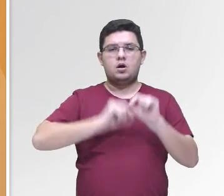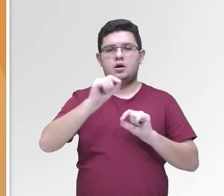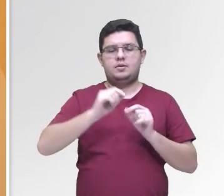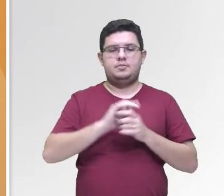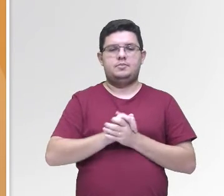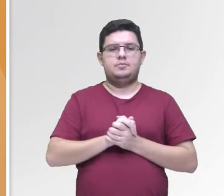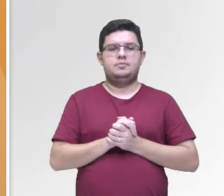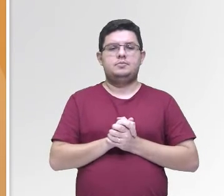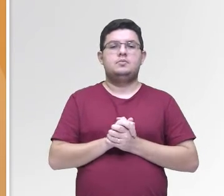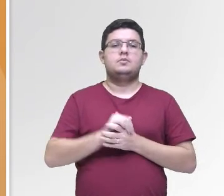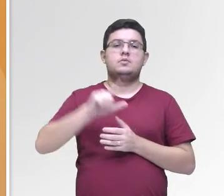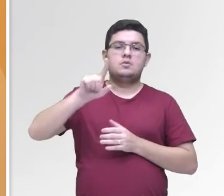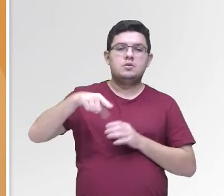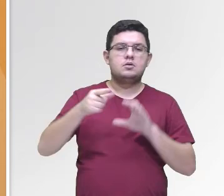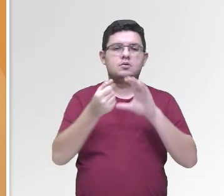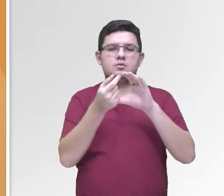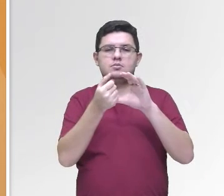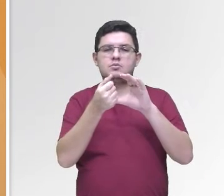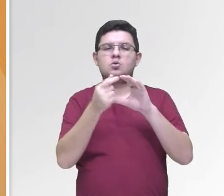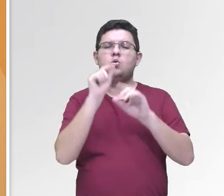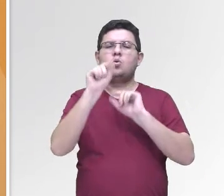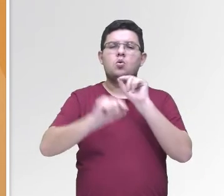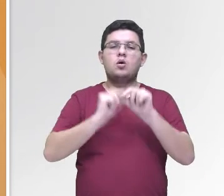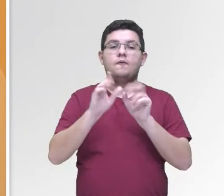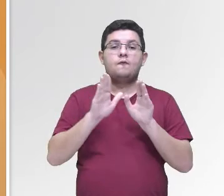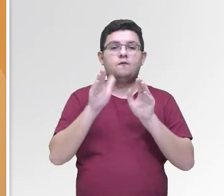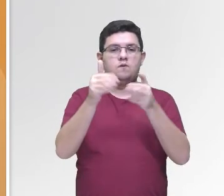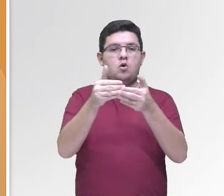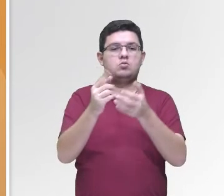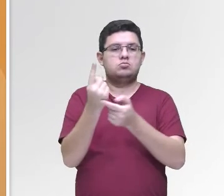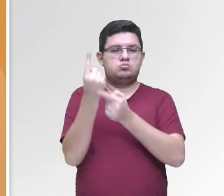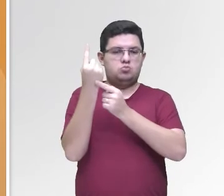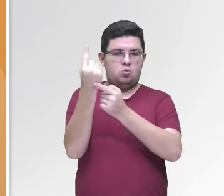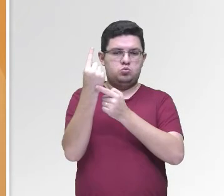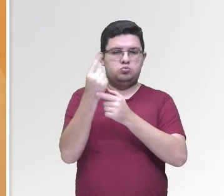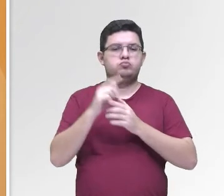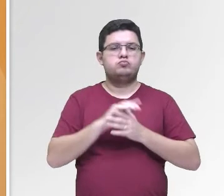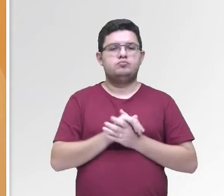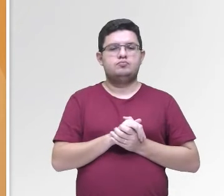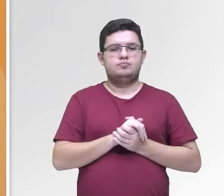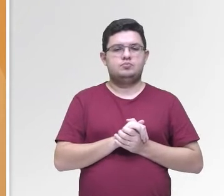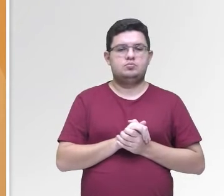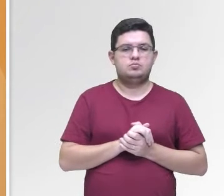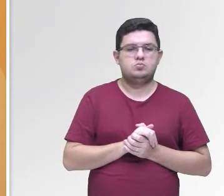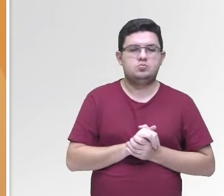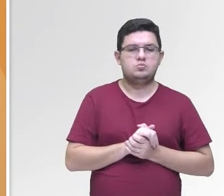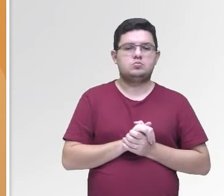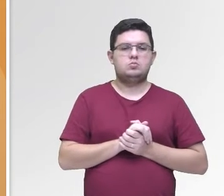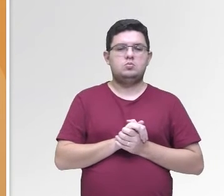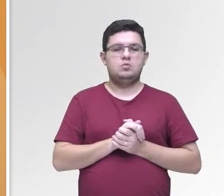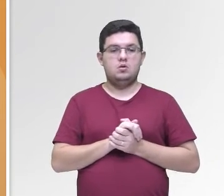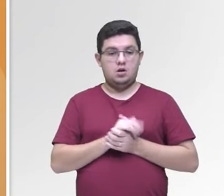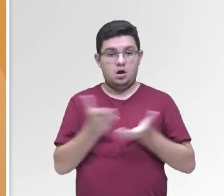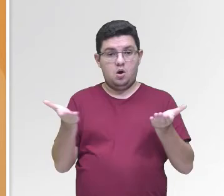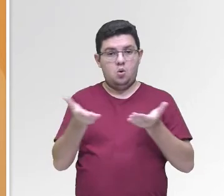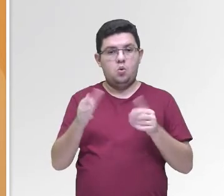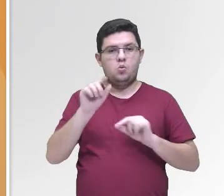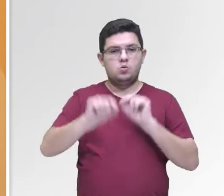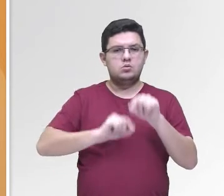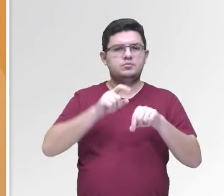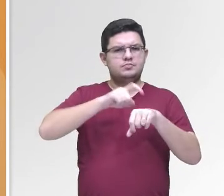capitalismo financeiro ou monopolista. Gente, nessa fase do capitalismo, né, do